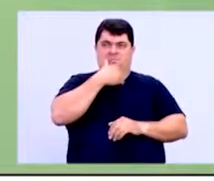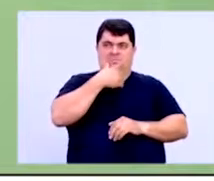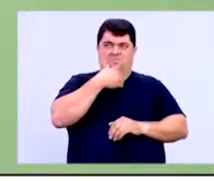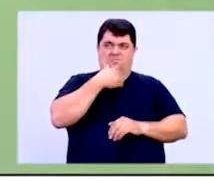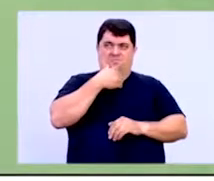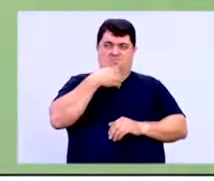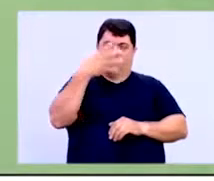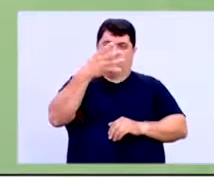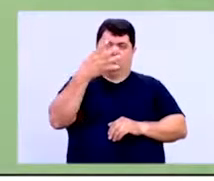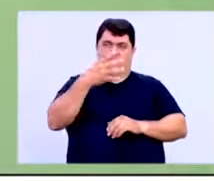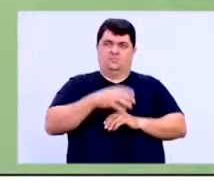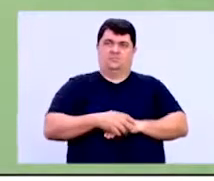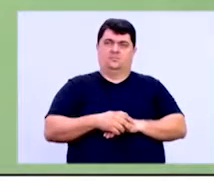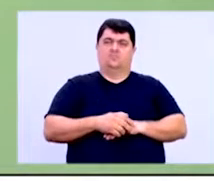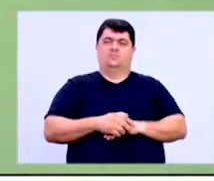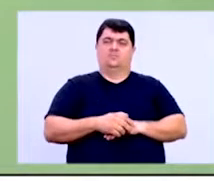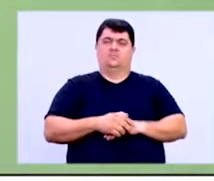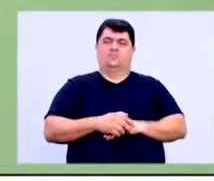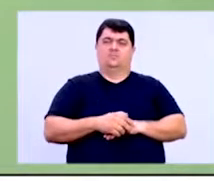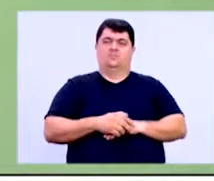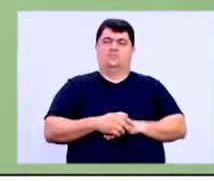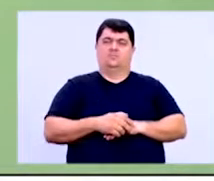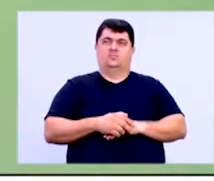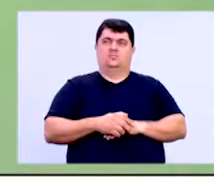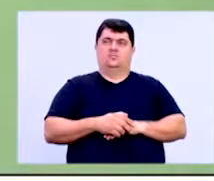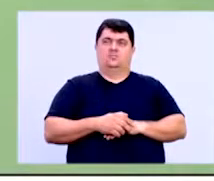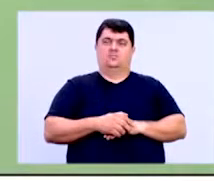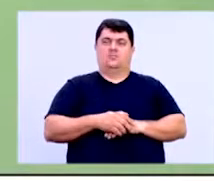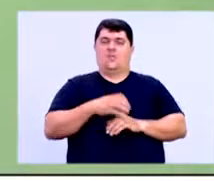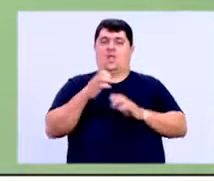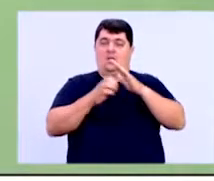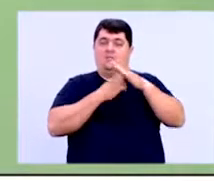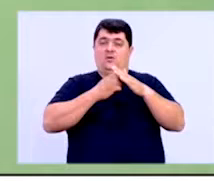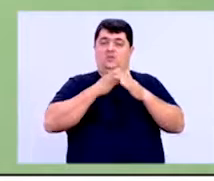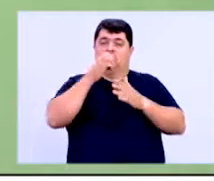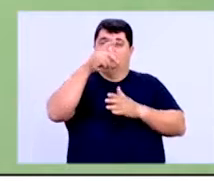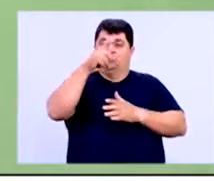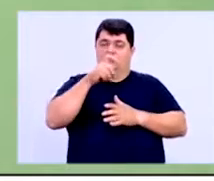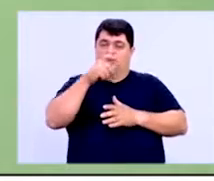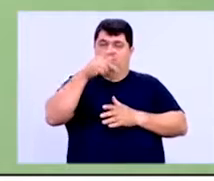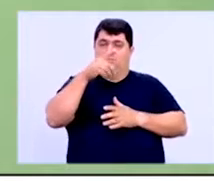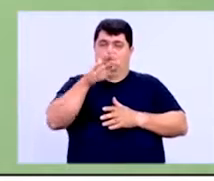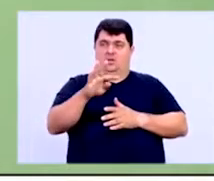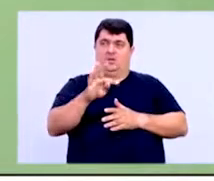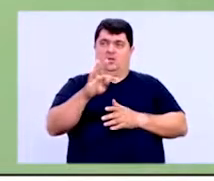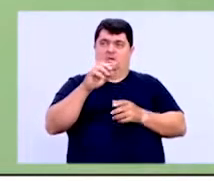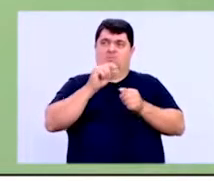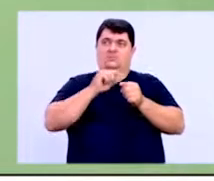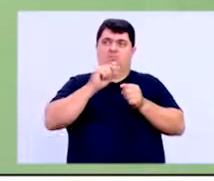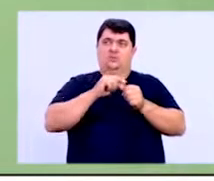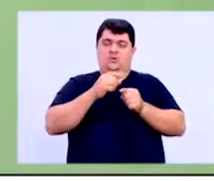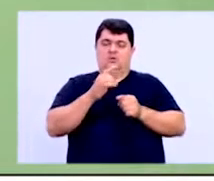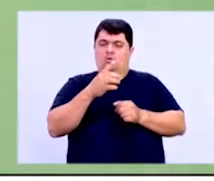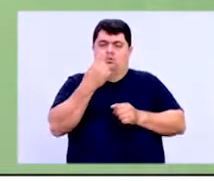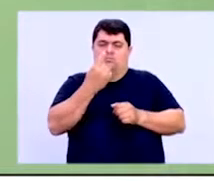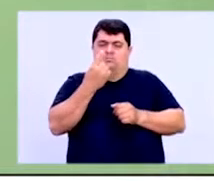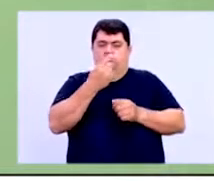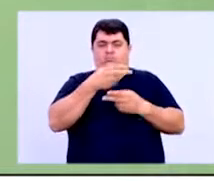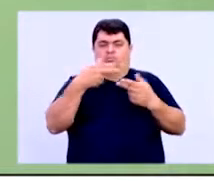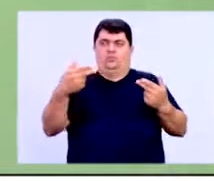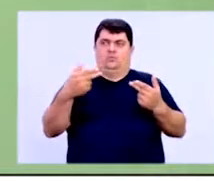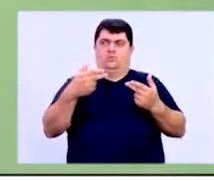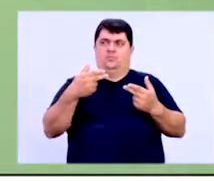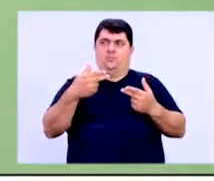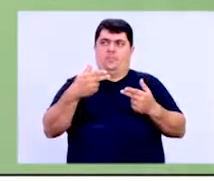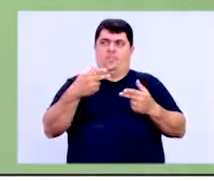Questão número 4. A empresa XPT produz um único tipo de produto.